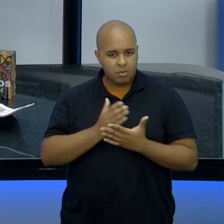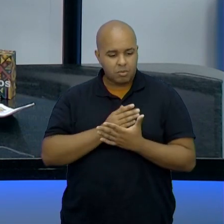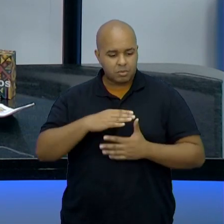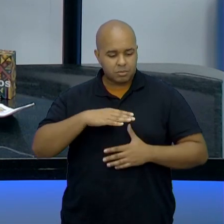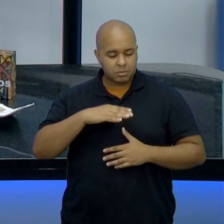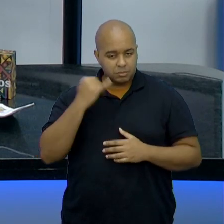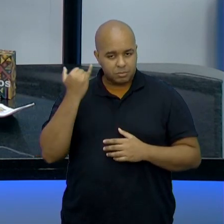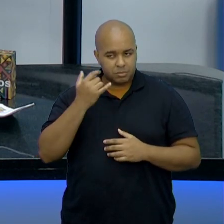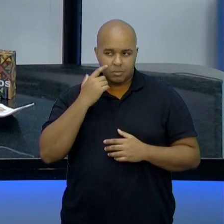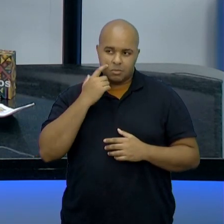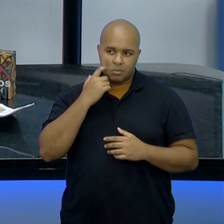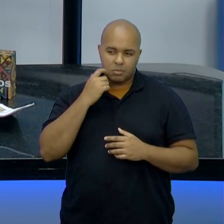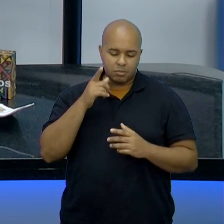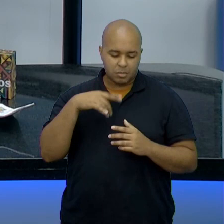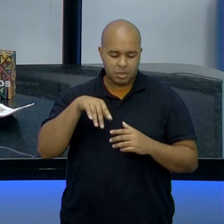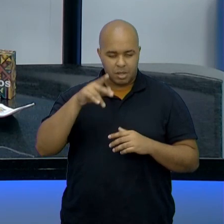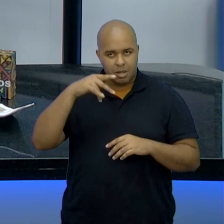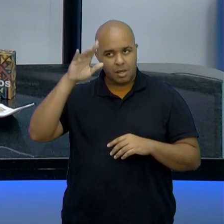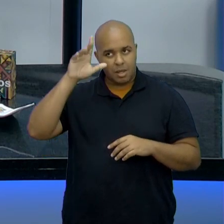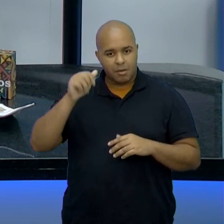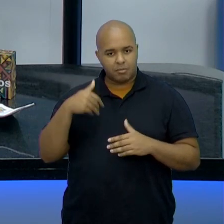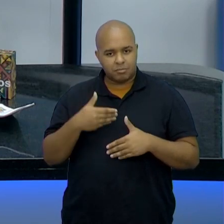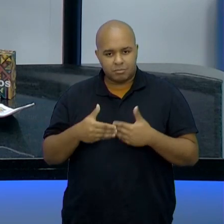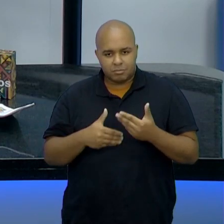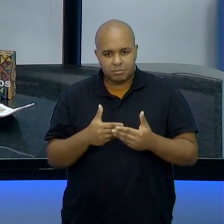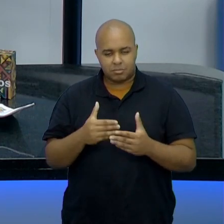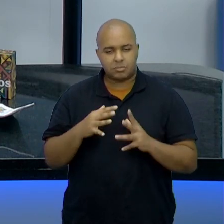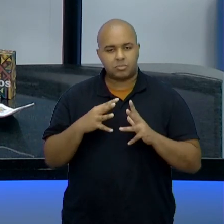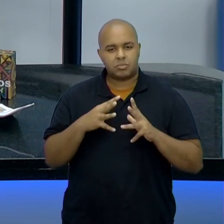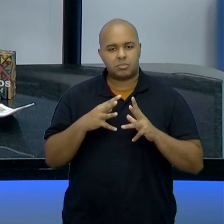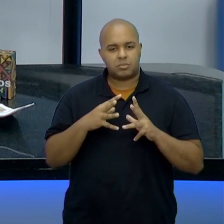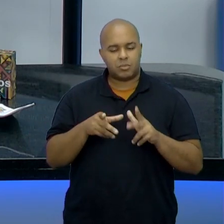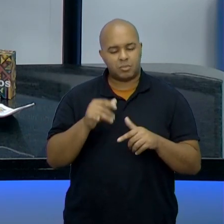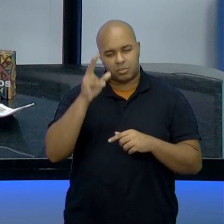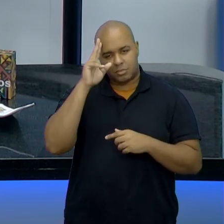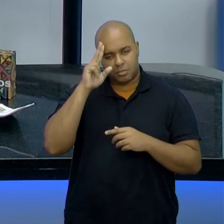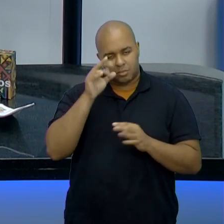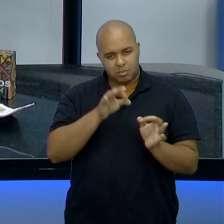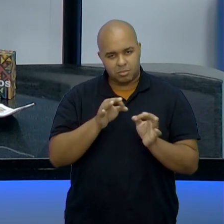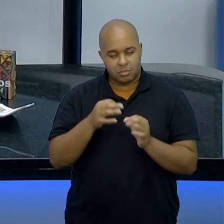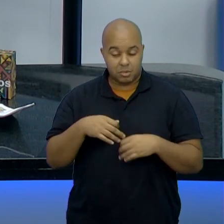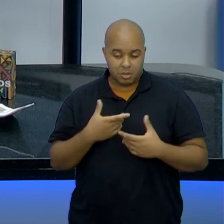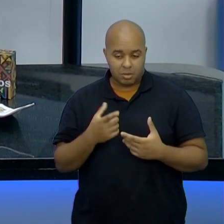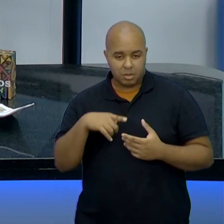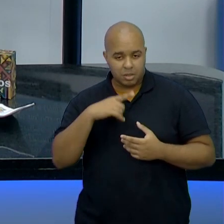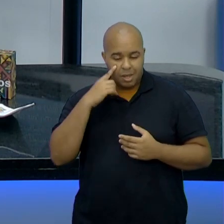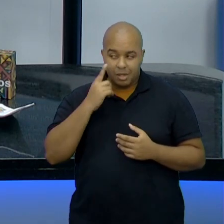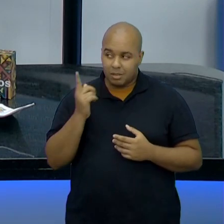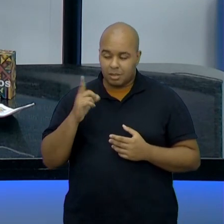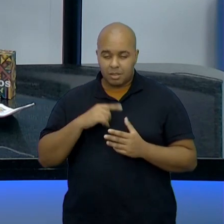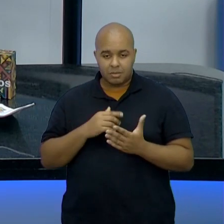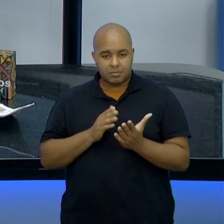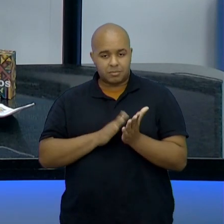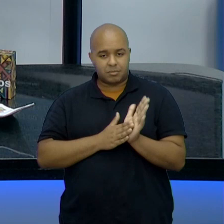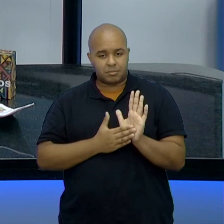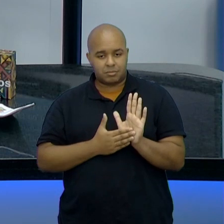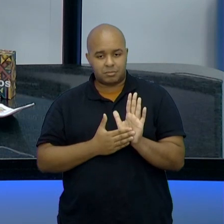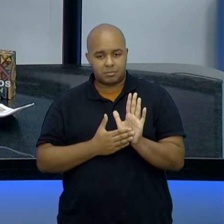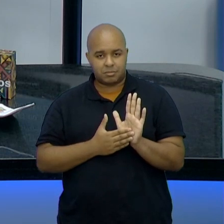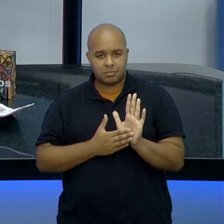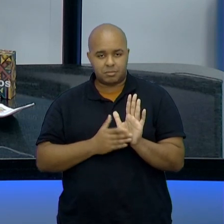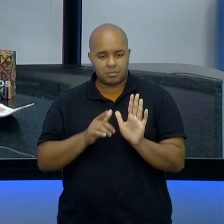cidades importantes da África ao longo de toda a história do continente. Então nós temos aqui, que está na minha mão,